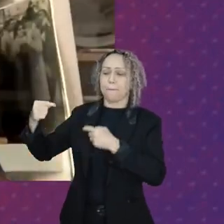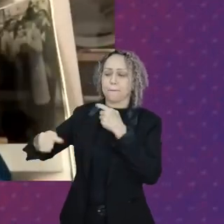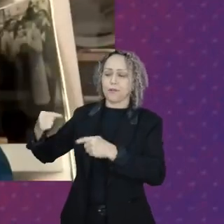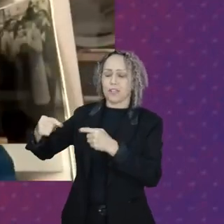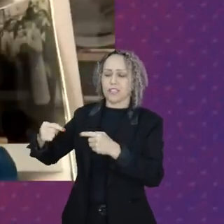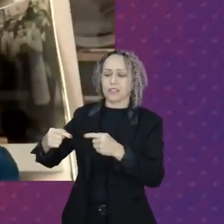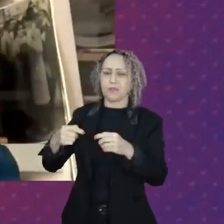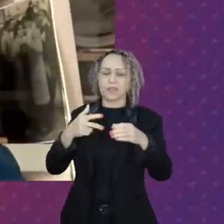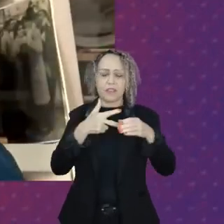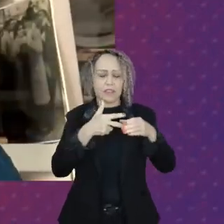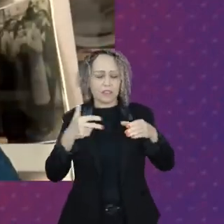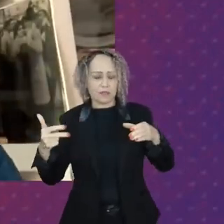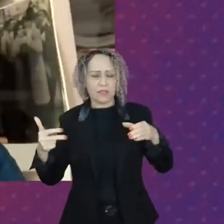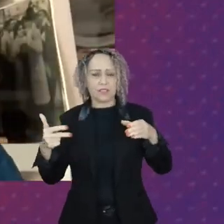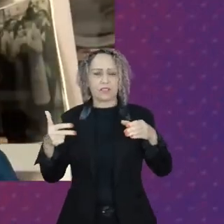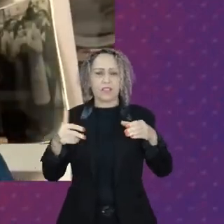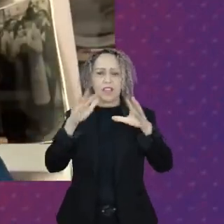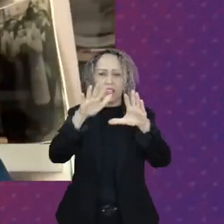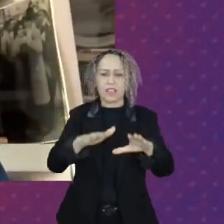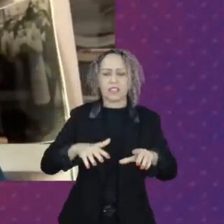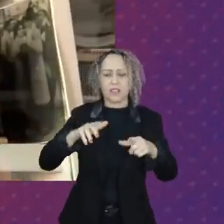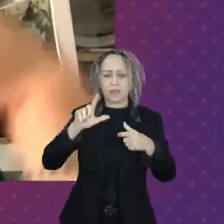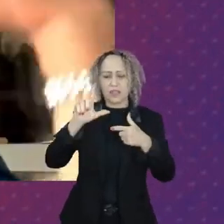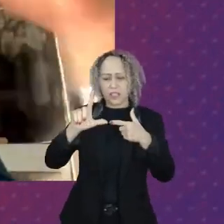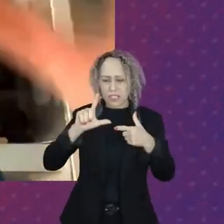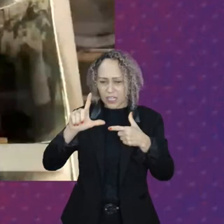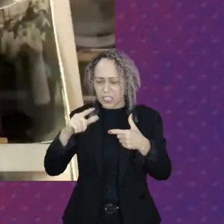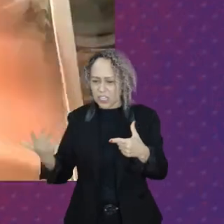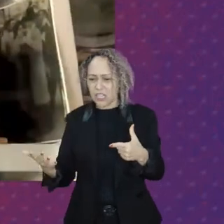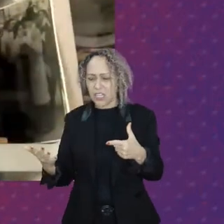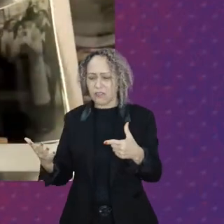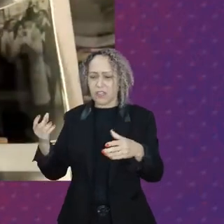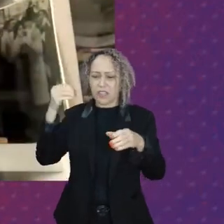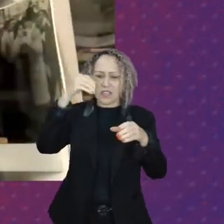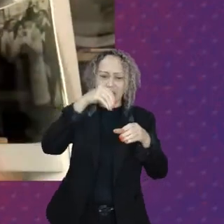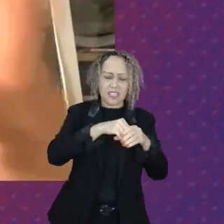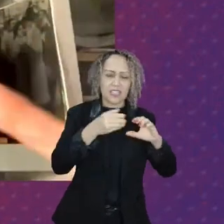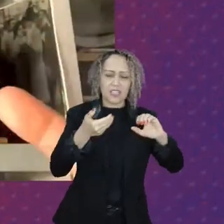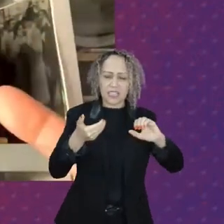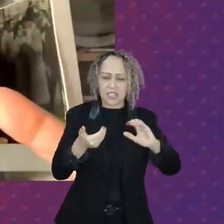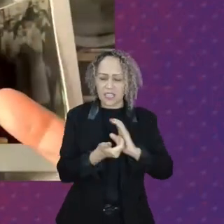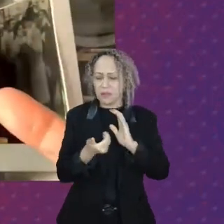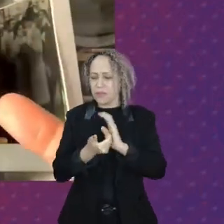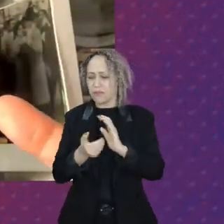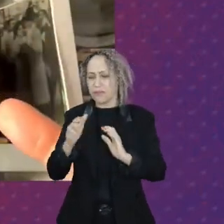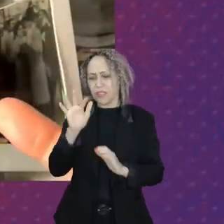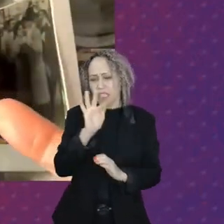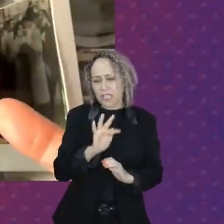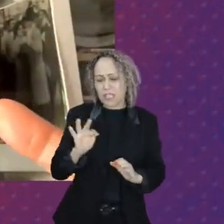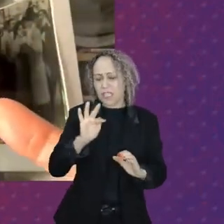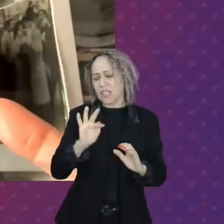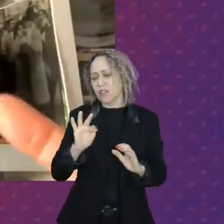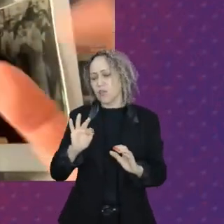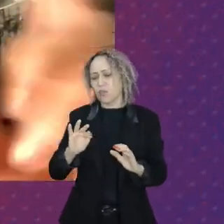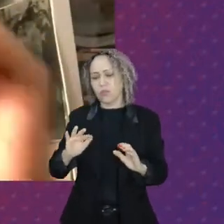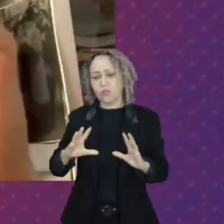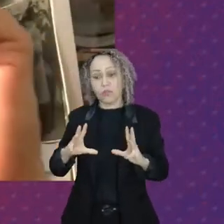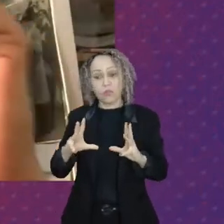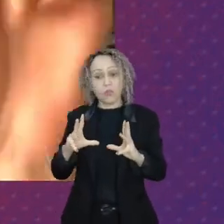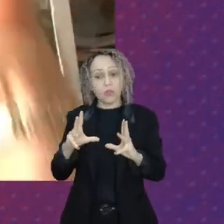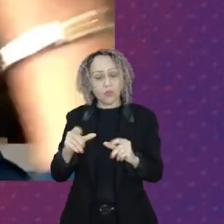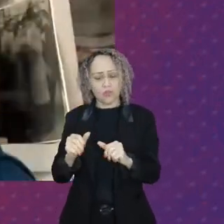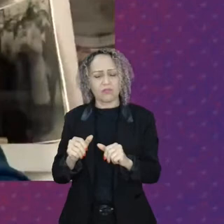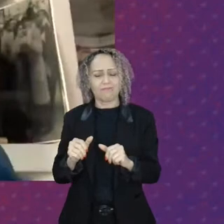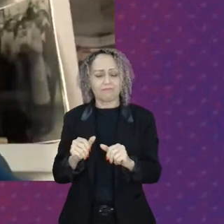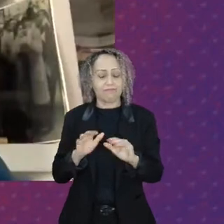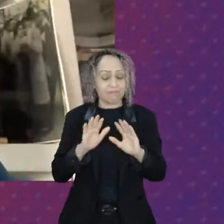câmaras municipais, nas assembleias legislativas, na Câmara Federal. Basta olhar o que o